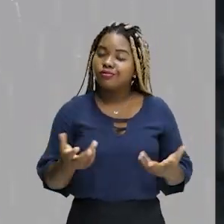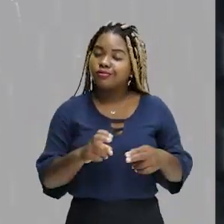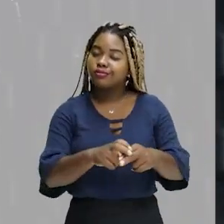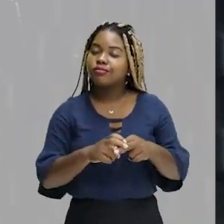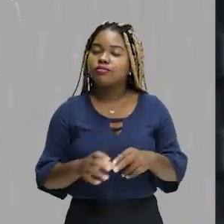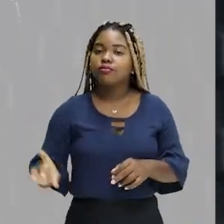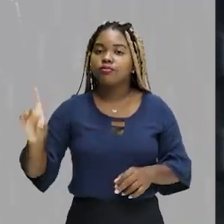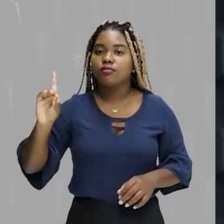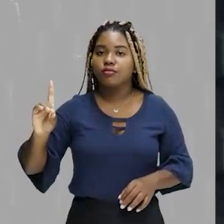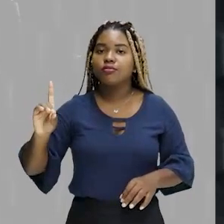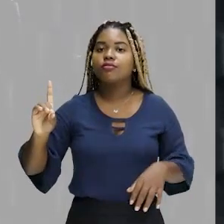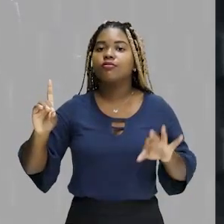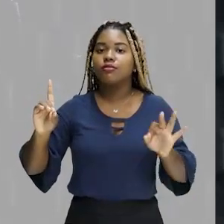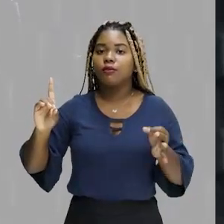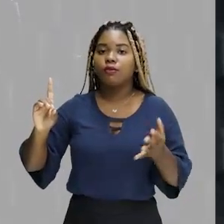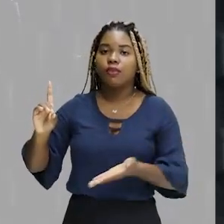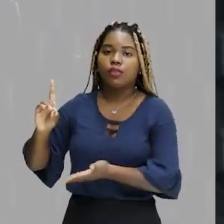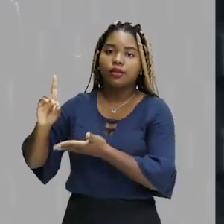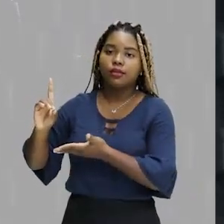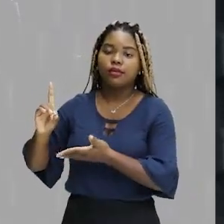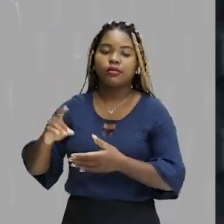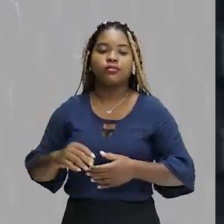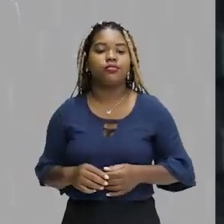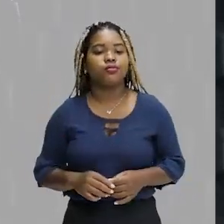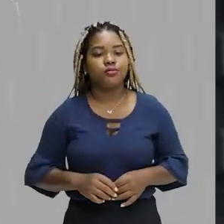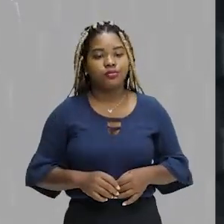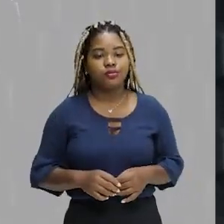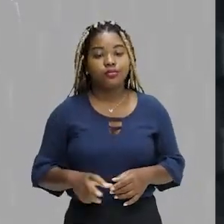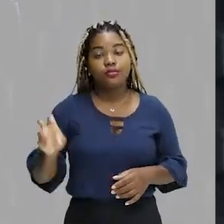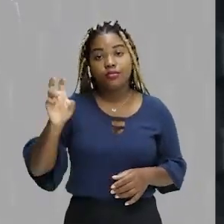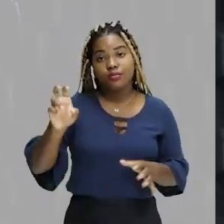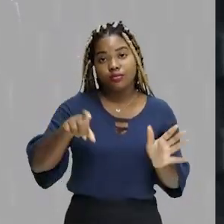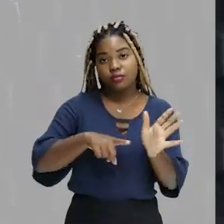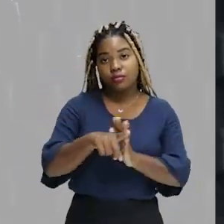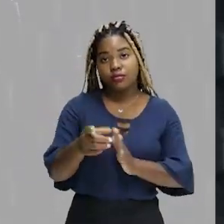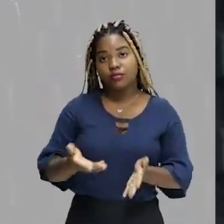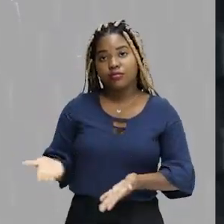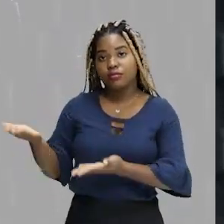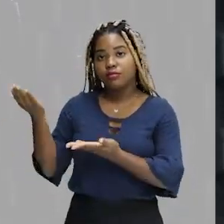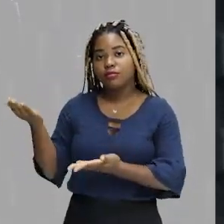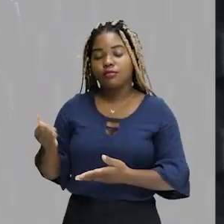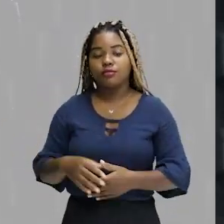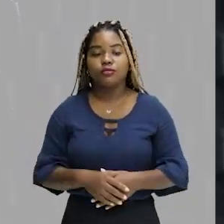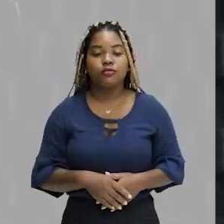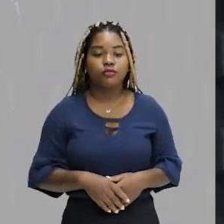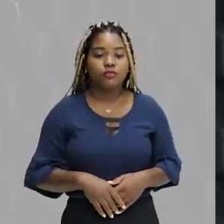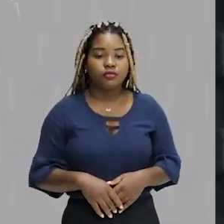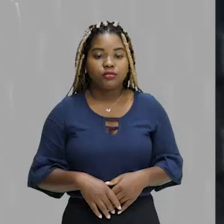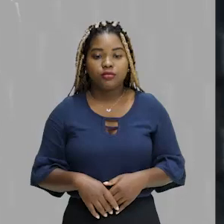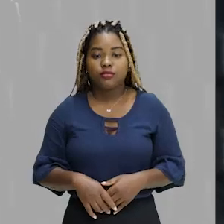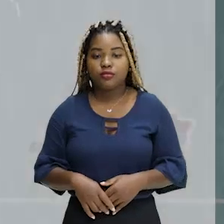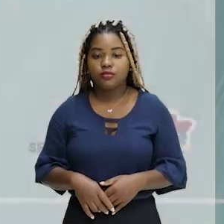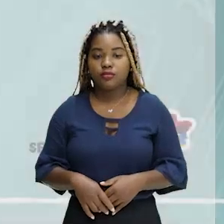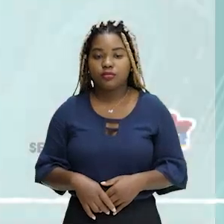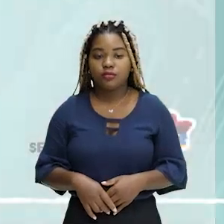a alternativa correta, a letra D. Próxima questão, olha só.